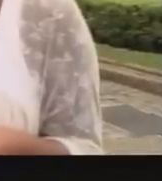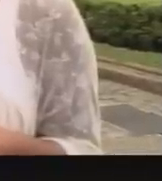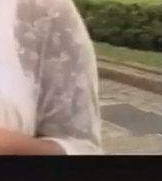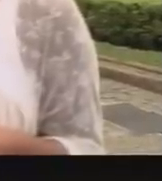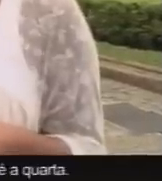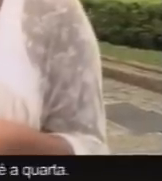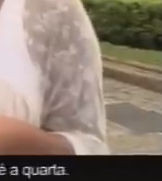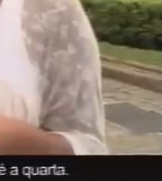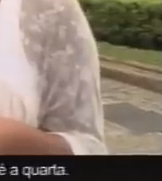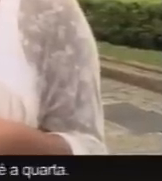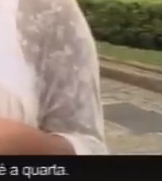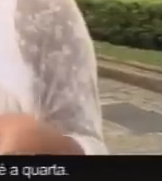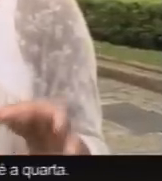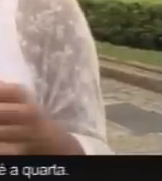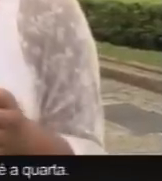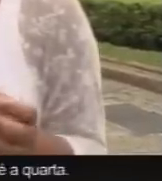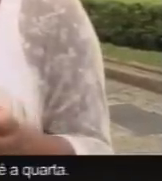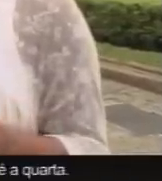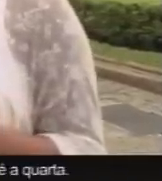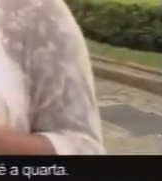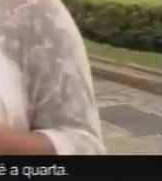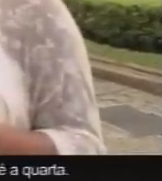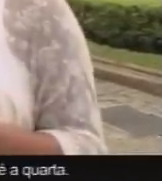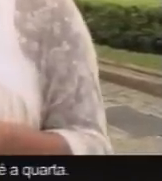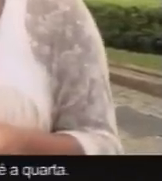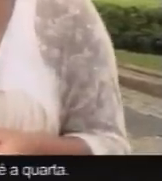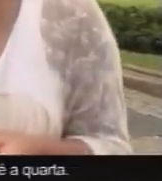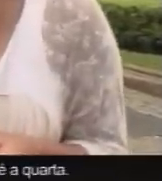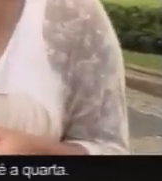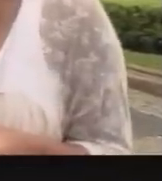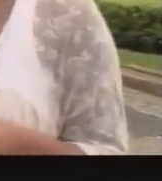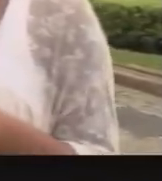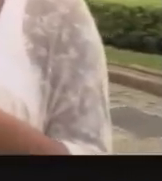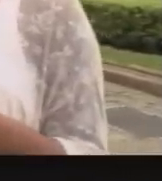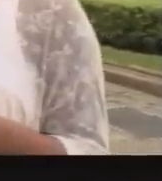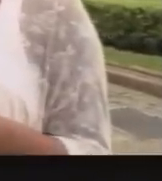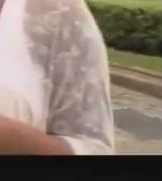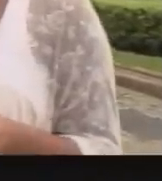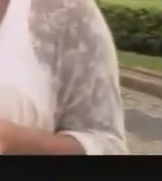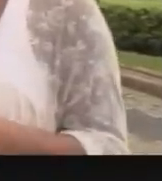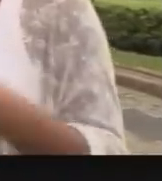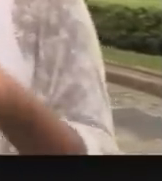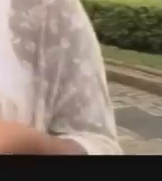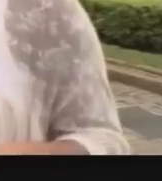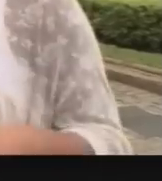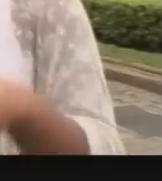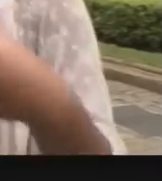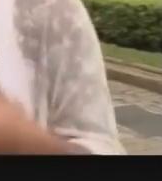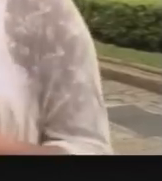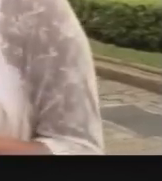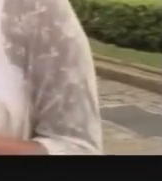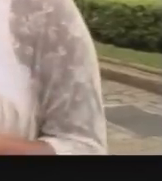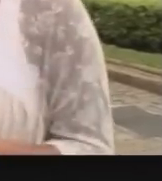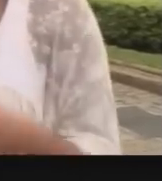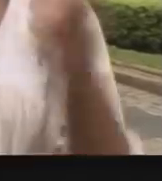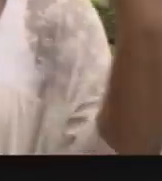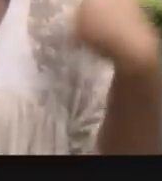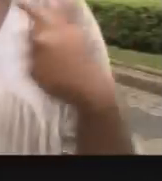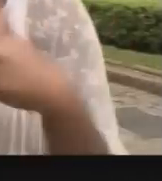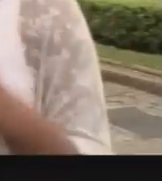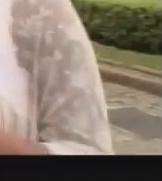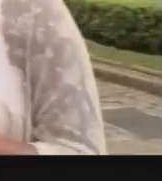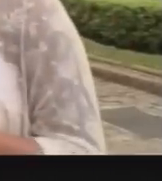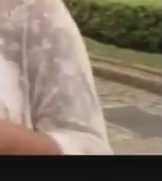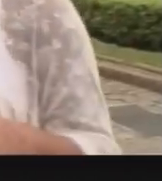meu avô também não. Meu avô chegou à terceira série e minha avó à quarta. E aí eles falaram assim, não, a gente precisa sair daqui, precisa melhorar de vida. Então meu avô